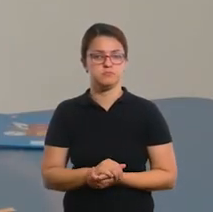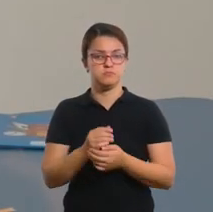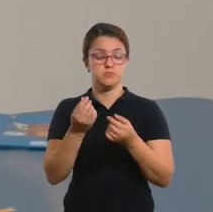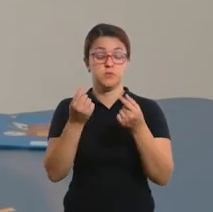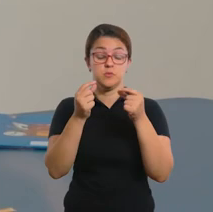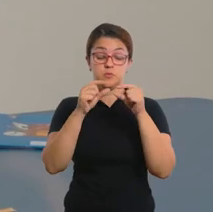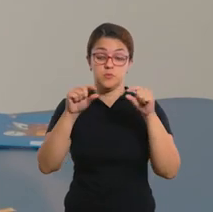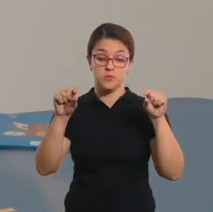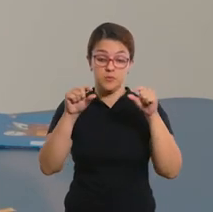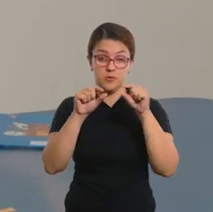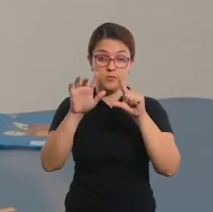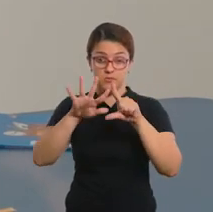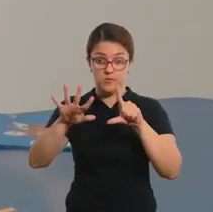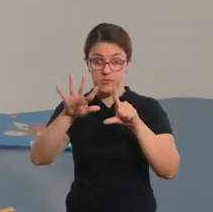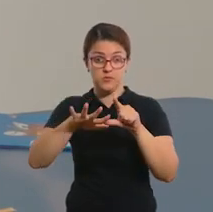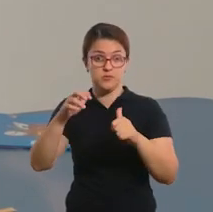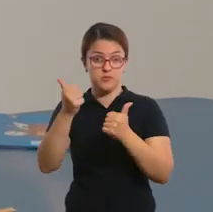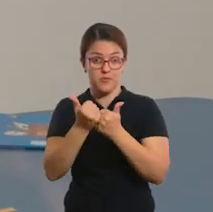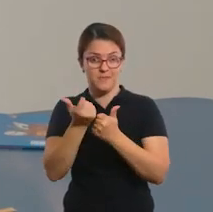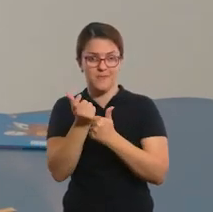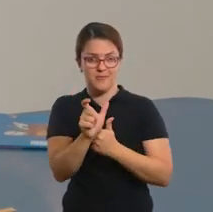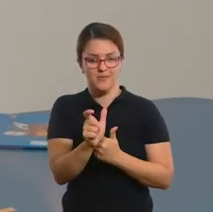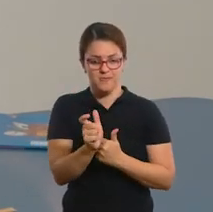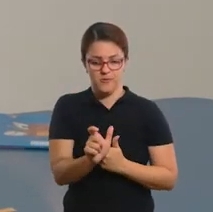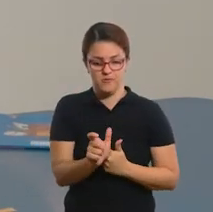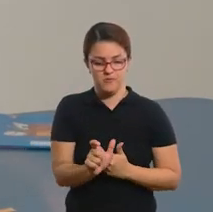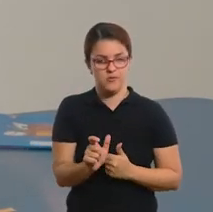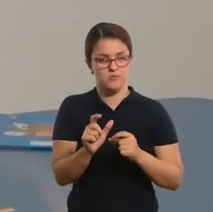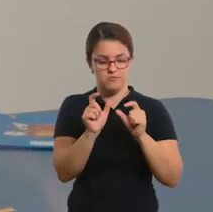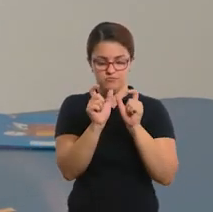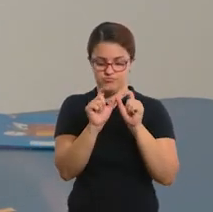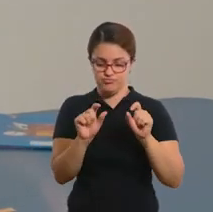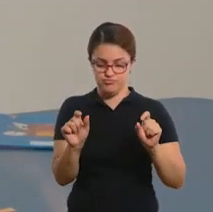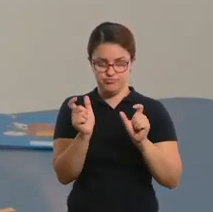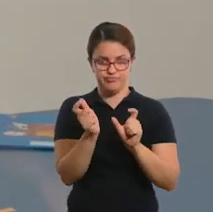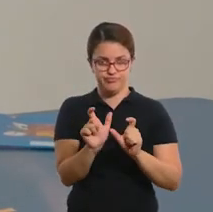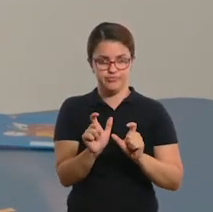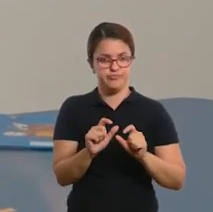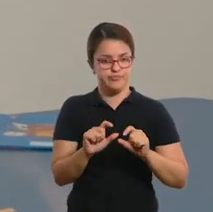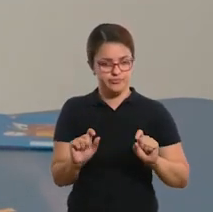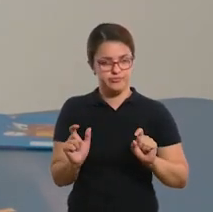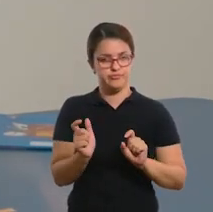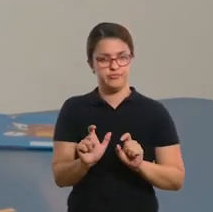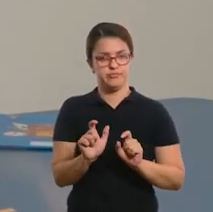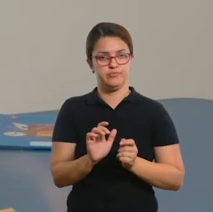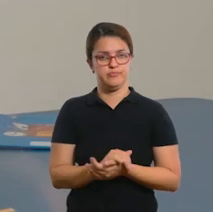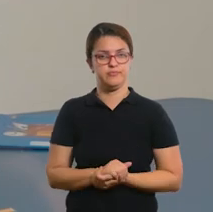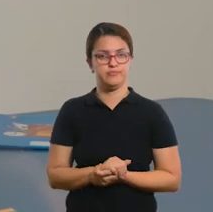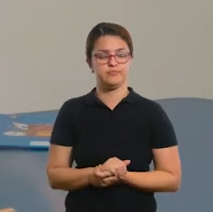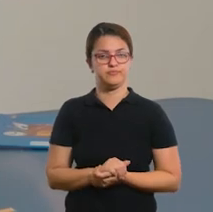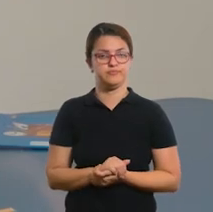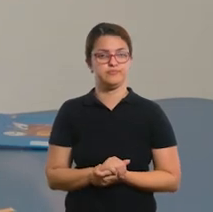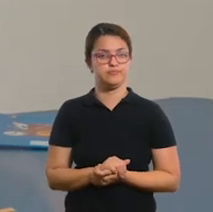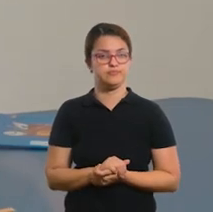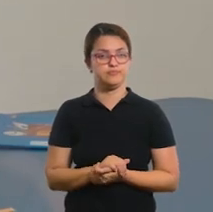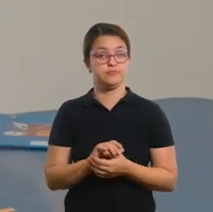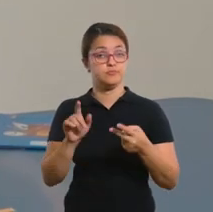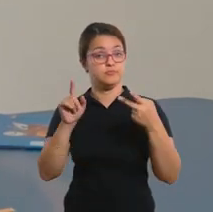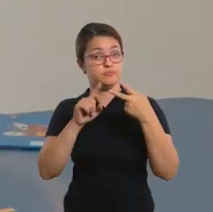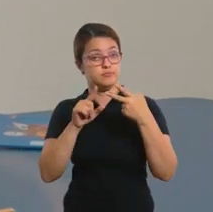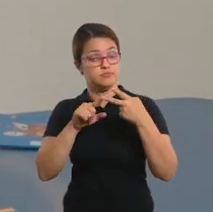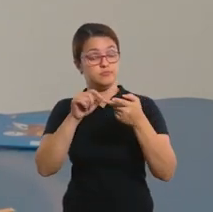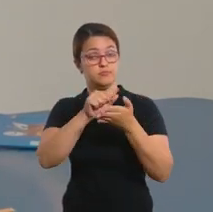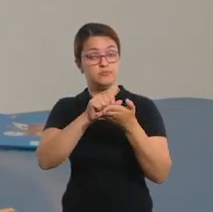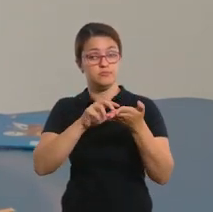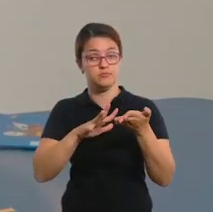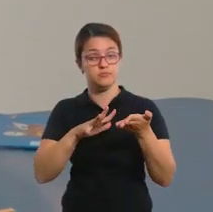Assim, vocês vão substituindo o desenho até vocês completarem o texto. Na atividade 2,